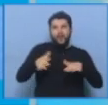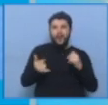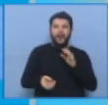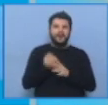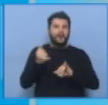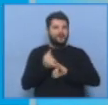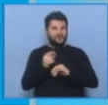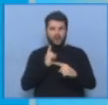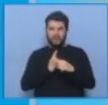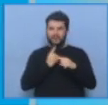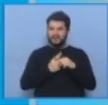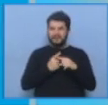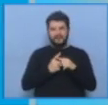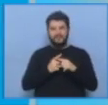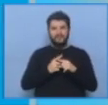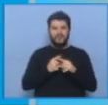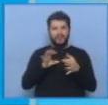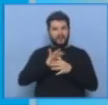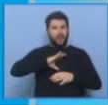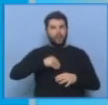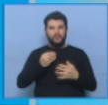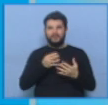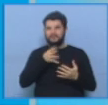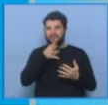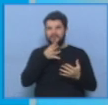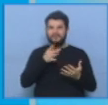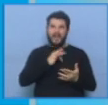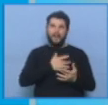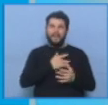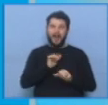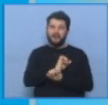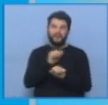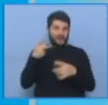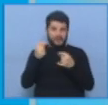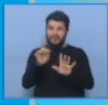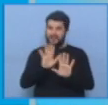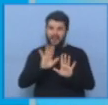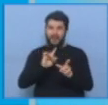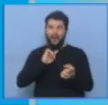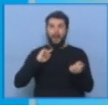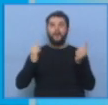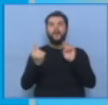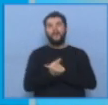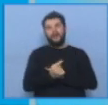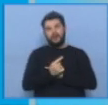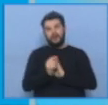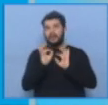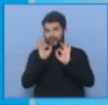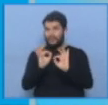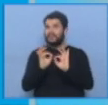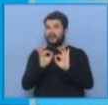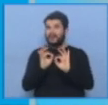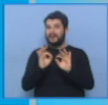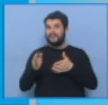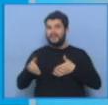com sucesso meramente mundano, não diria amai os vossos inimigos, antes pelo contrário, tenham cuidado, porque é